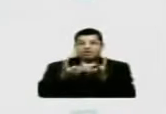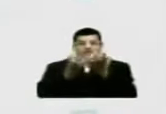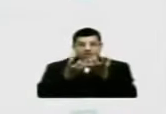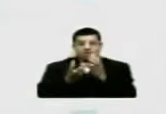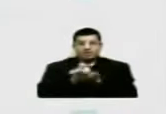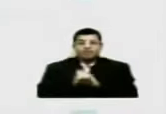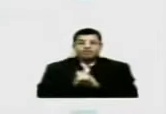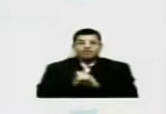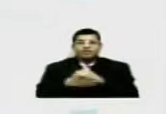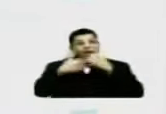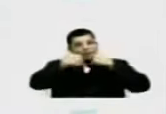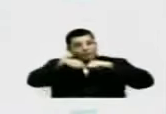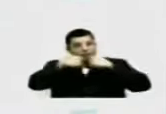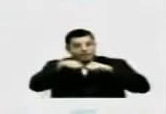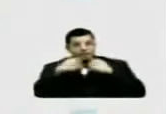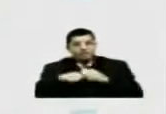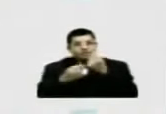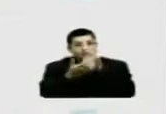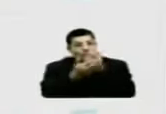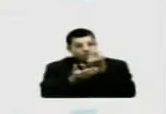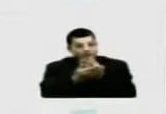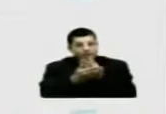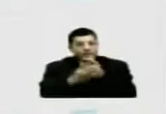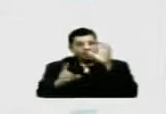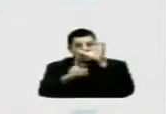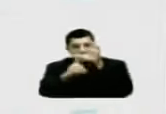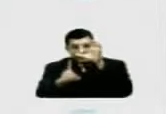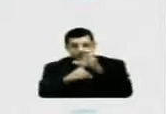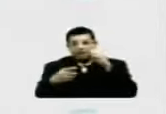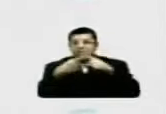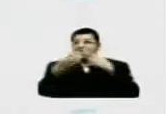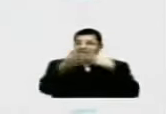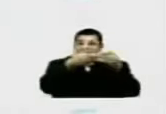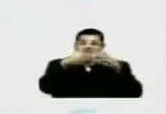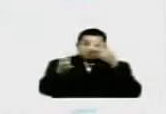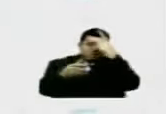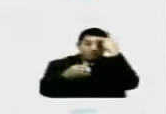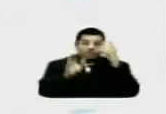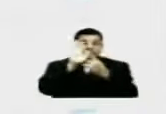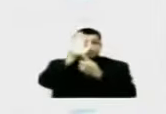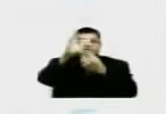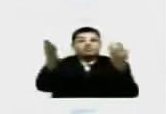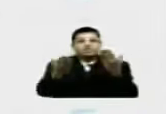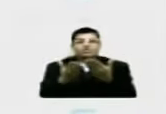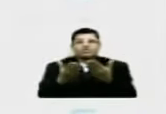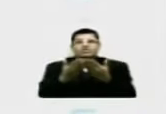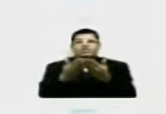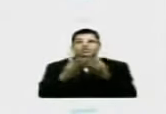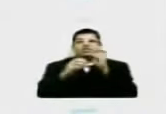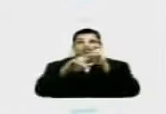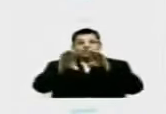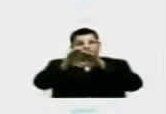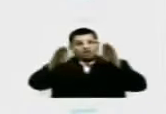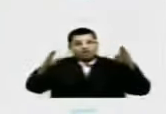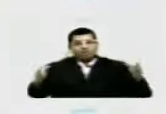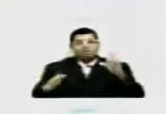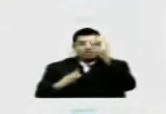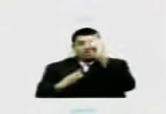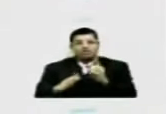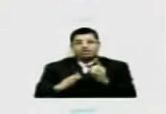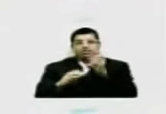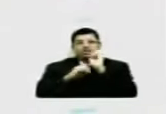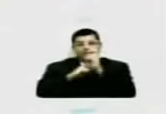que precisam ser enfrentadas por quem quer que esteja à frente da mesa diretora da